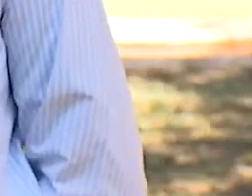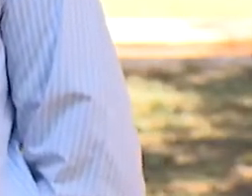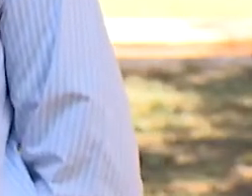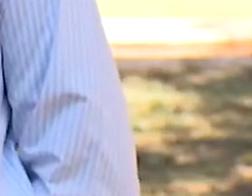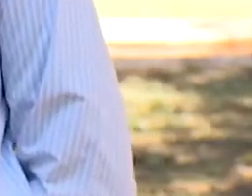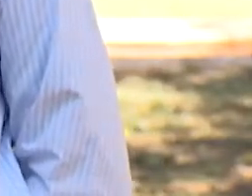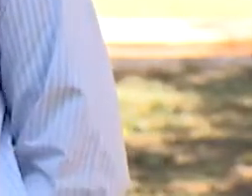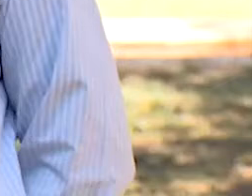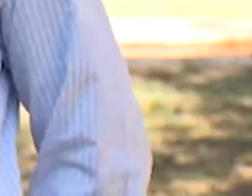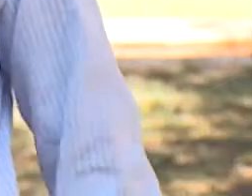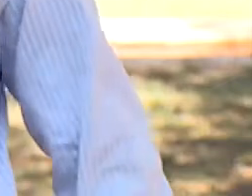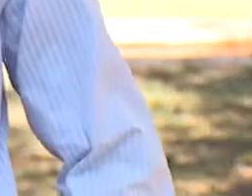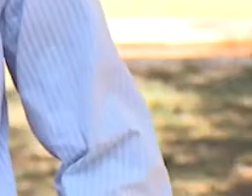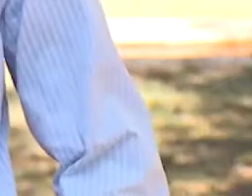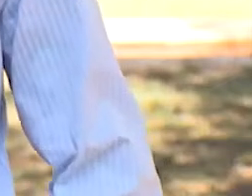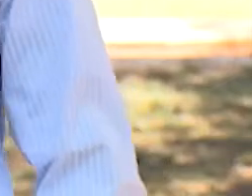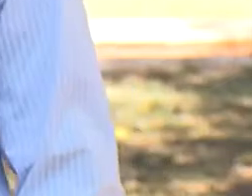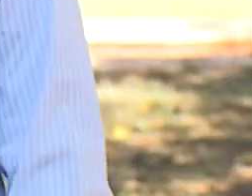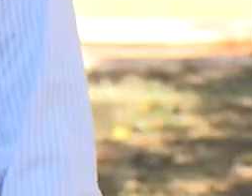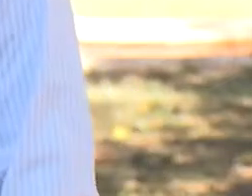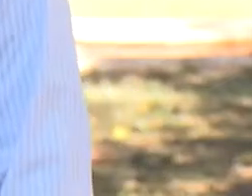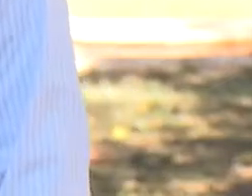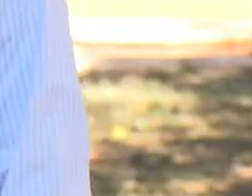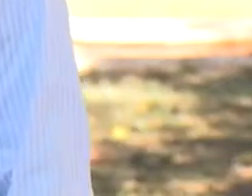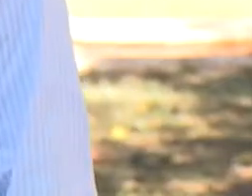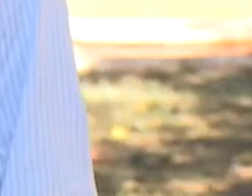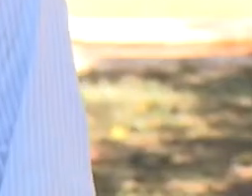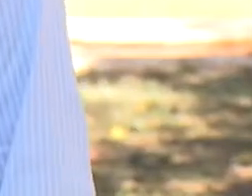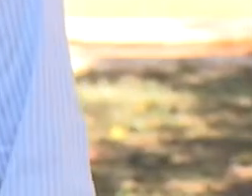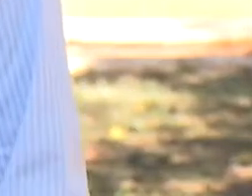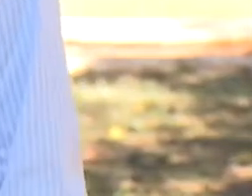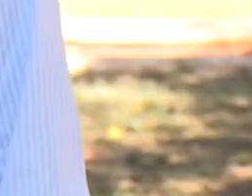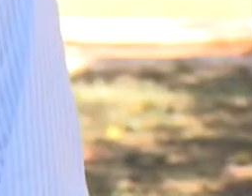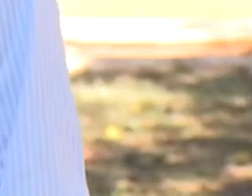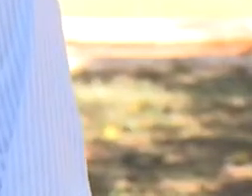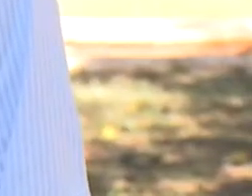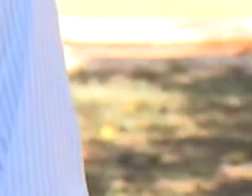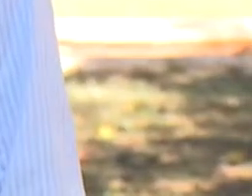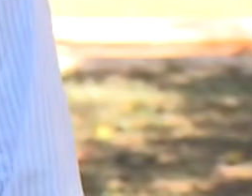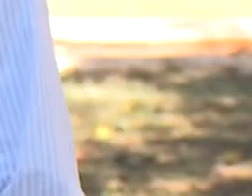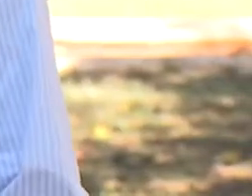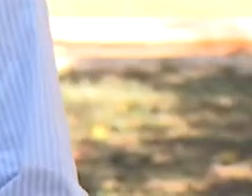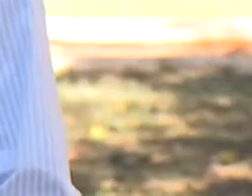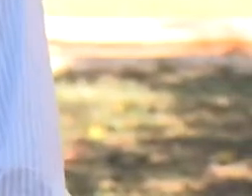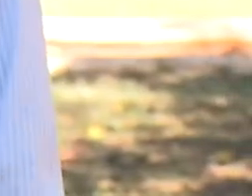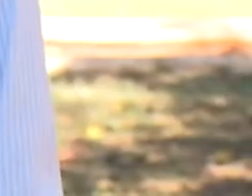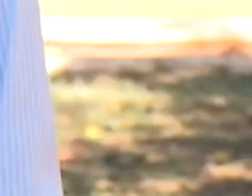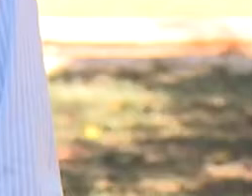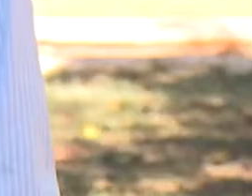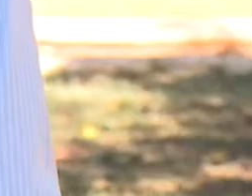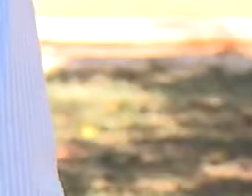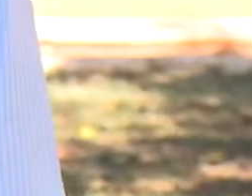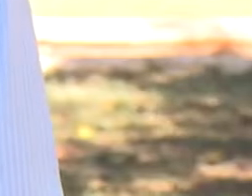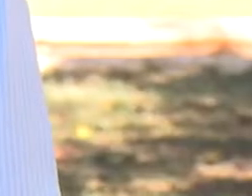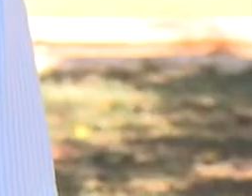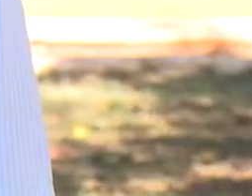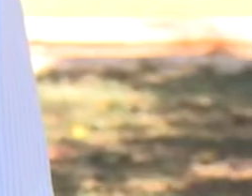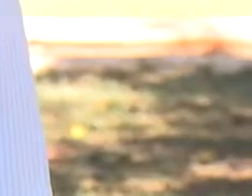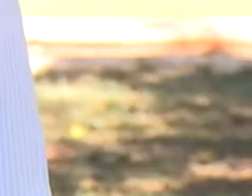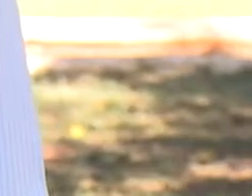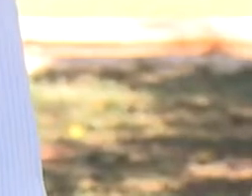logosofia porque num determinado momento da minha vida eu comecei a observar que pessoas